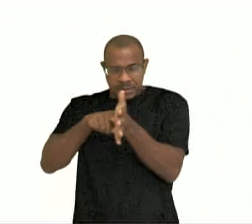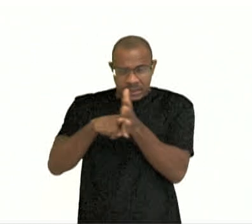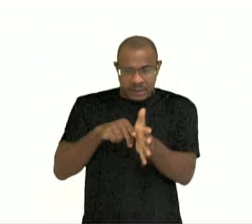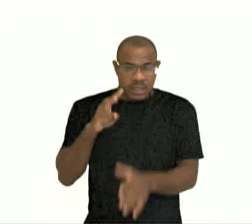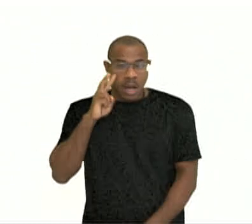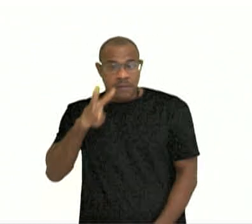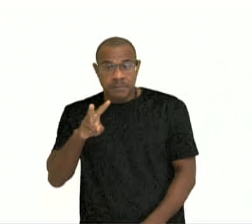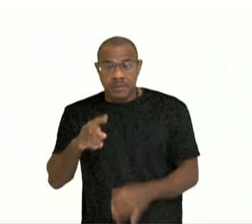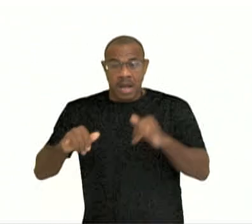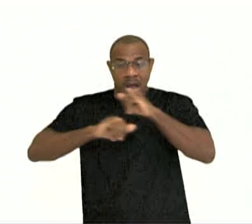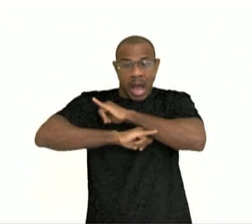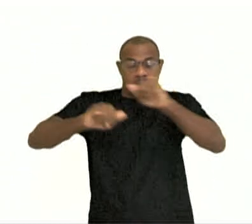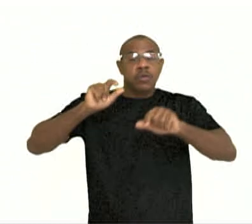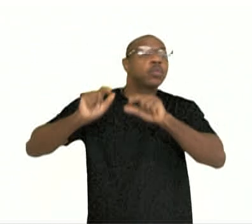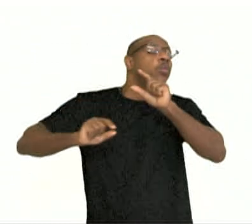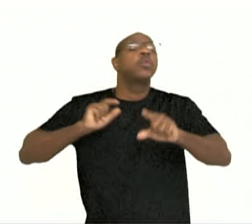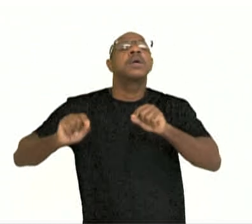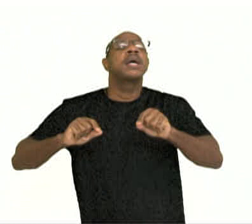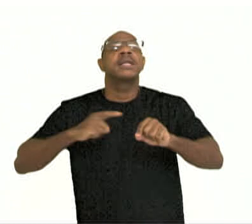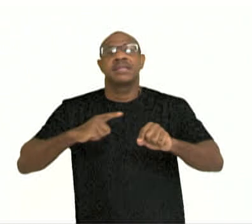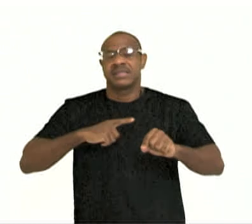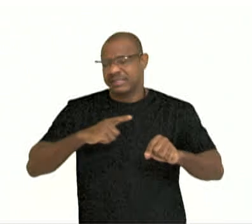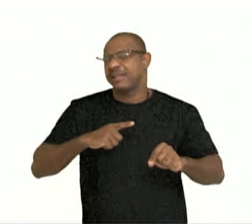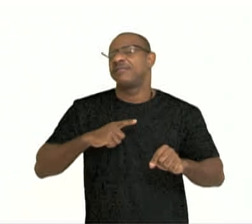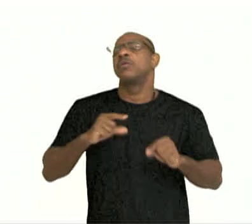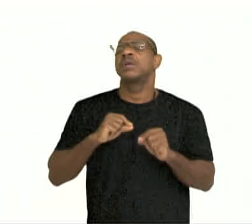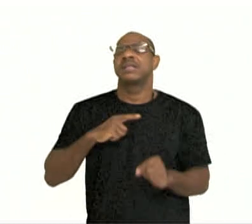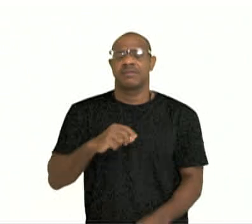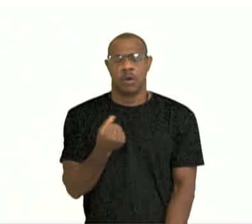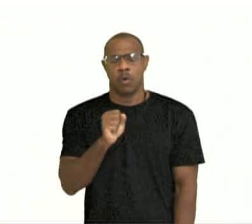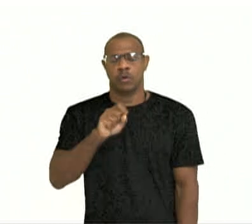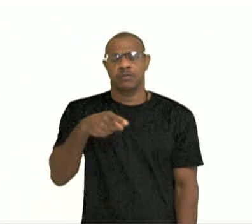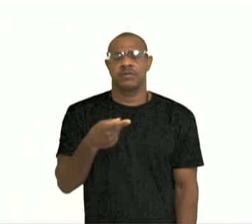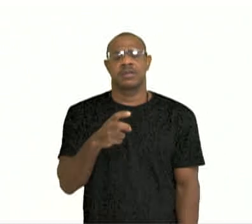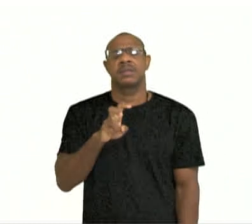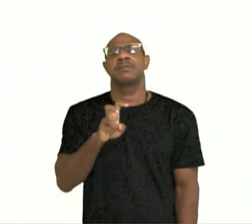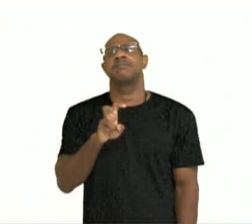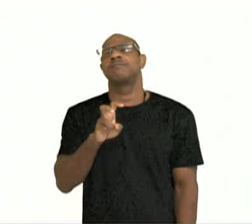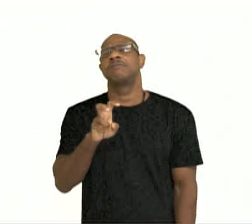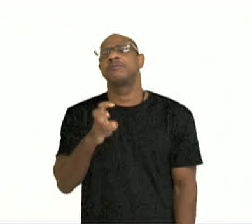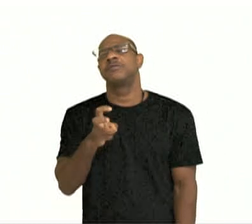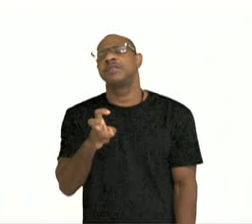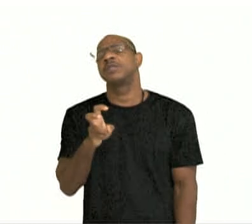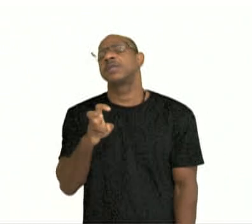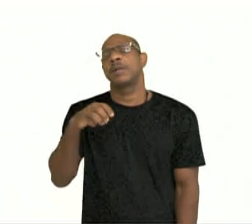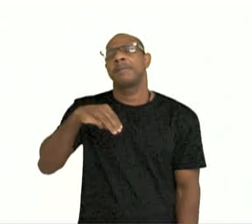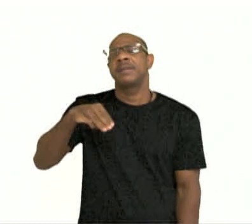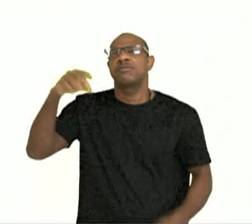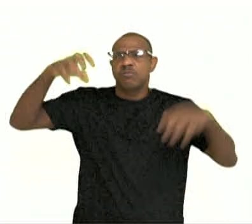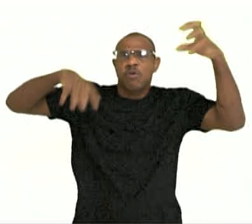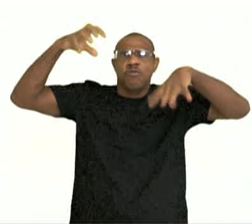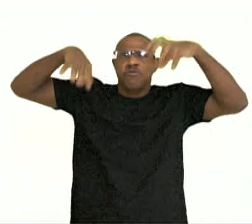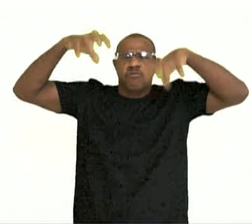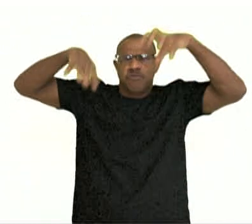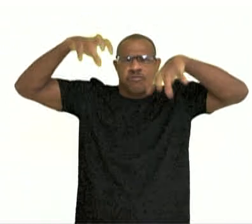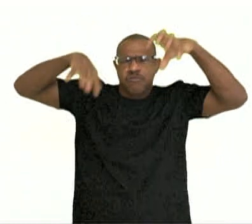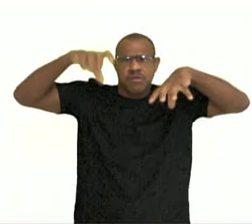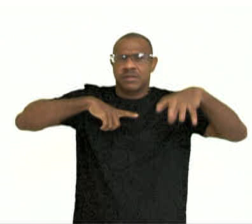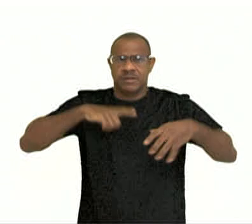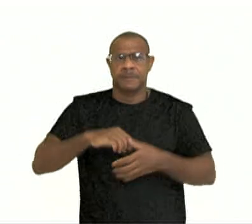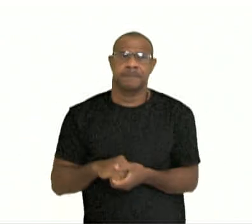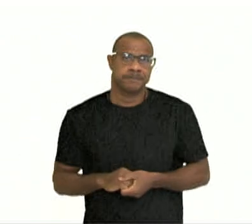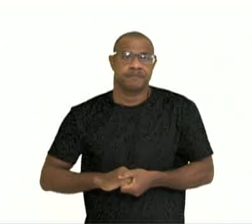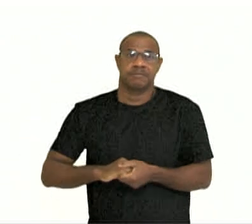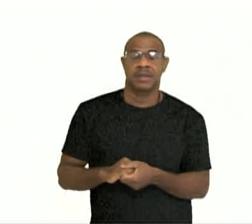CEMADEM, divulgou que houve acúmulo de 8,2 milímetros de chuva. De acordo com o CIMEPAR,